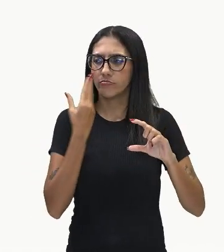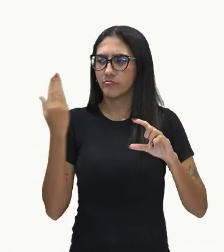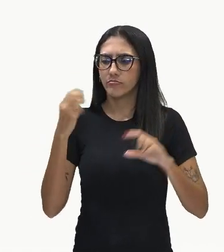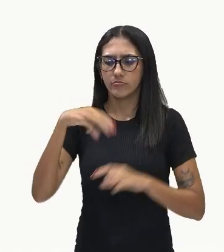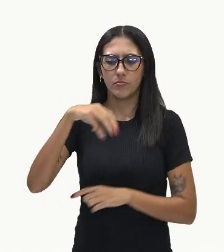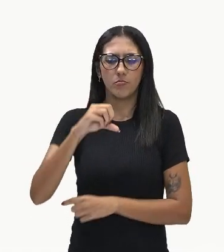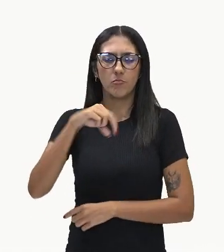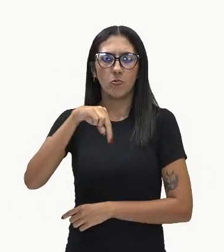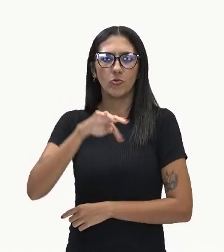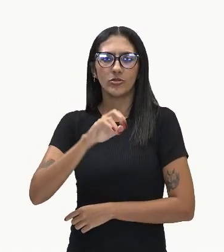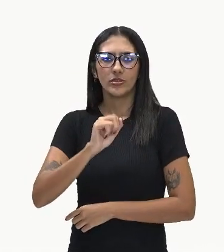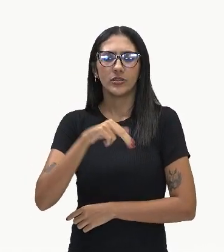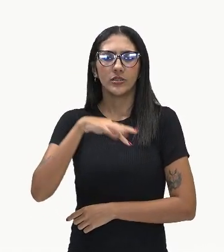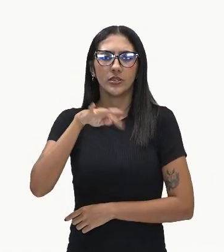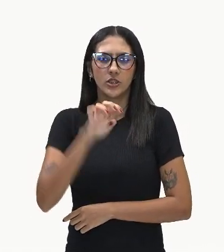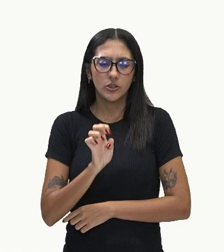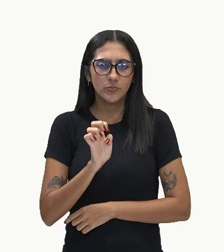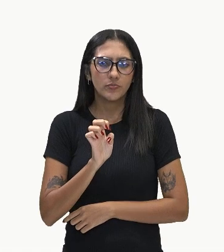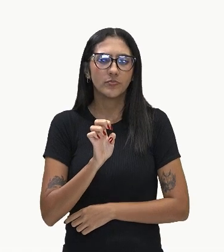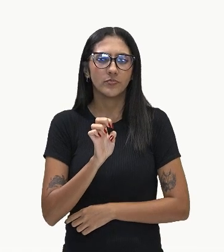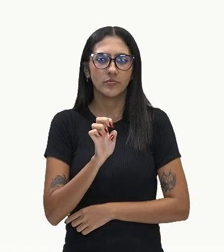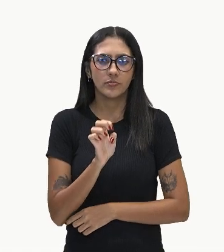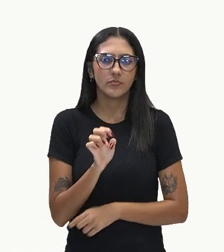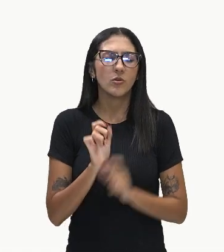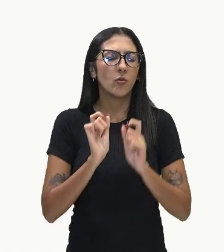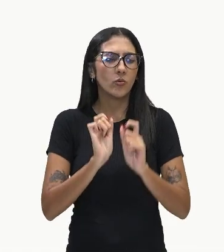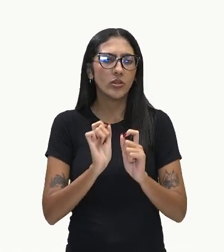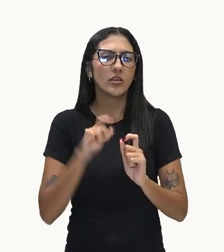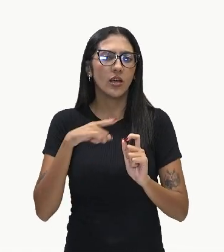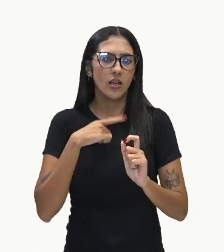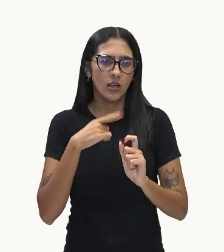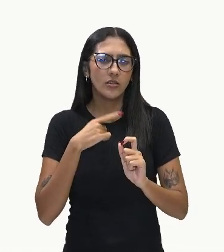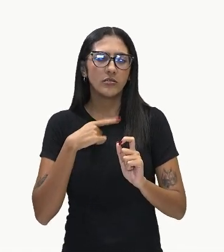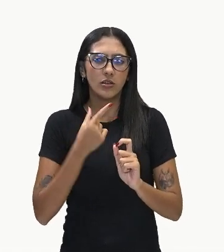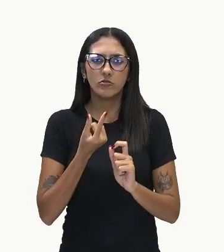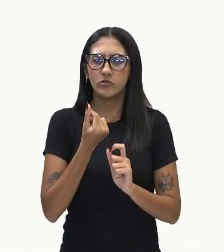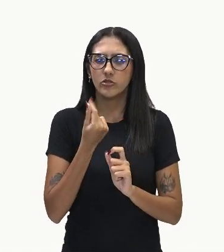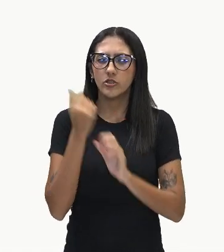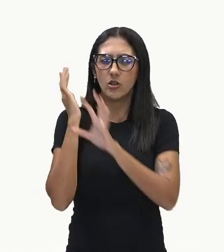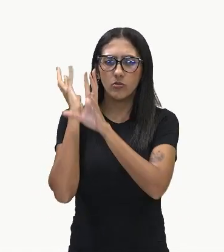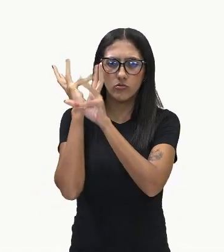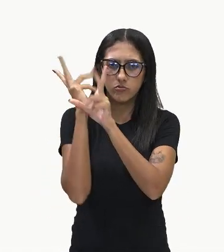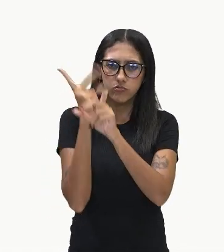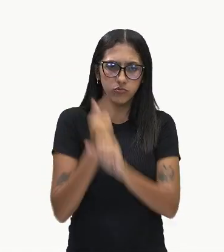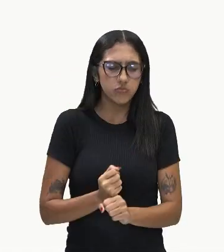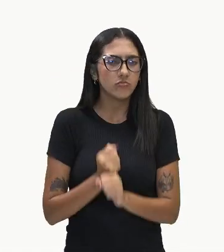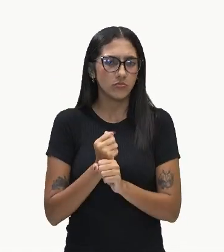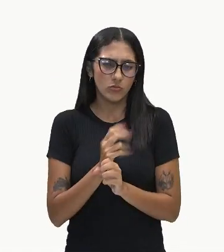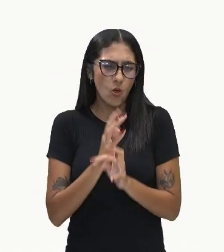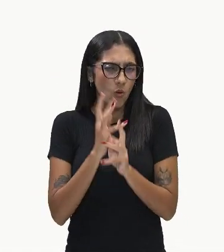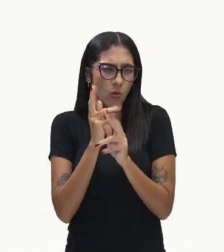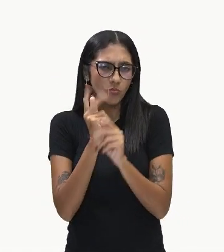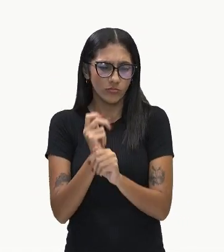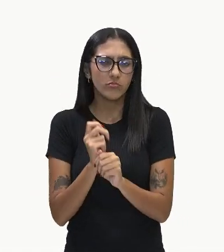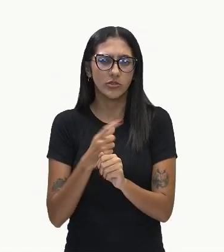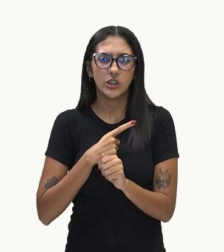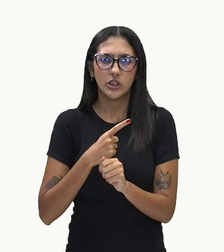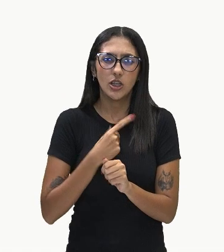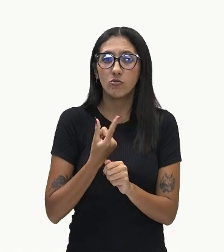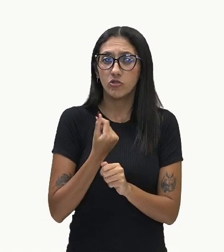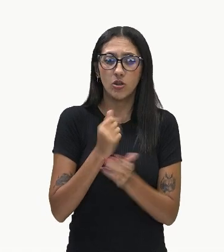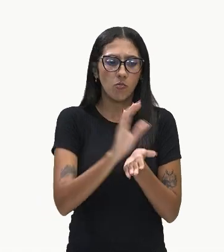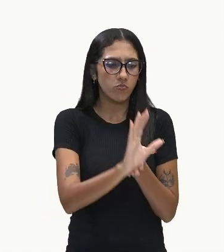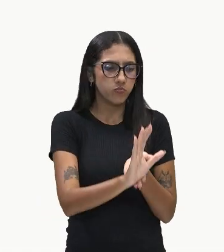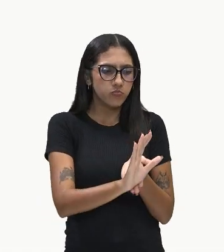montante. A nossa fórmula do montante, quem é que é o montante? O montante vai ser o todo ali, quando a gente pega o nosso